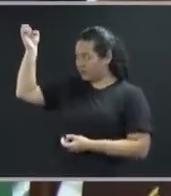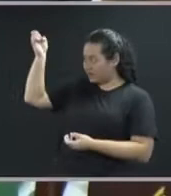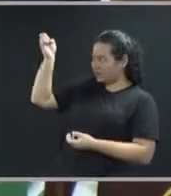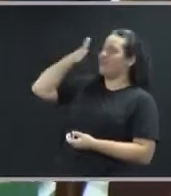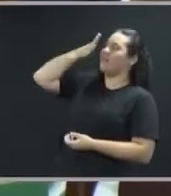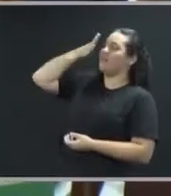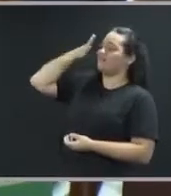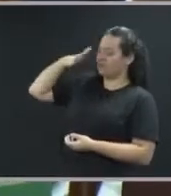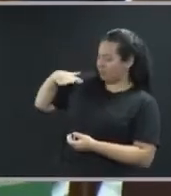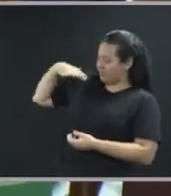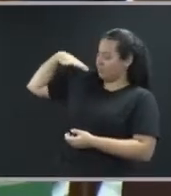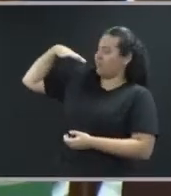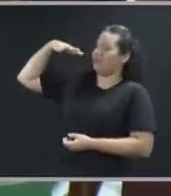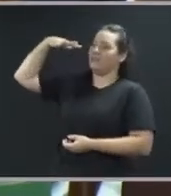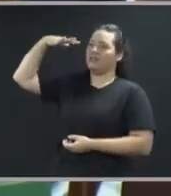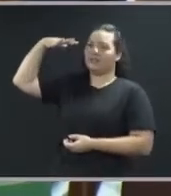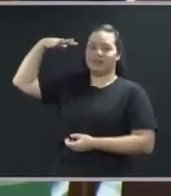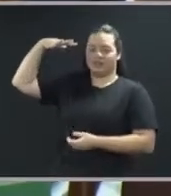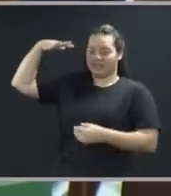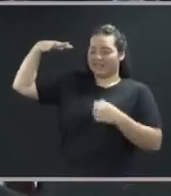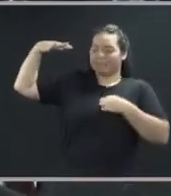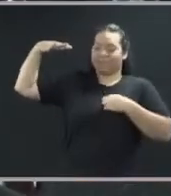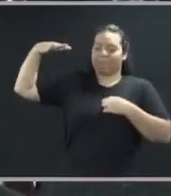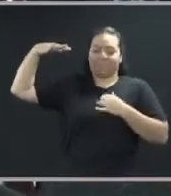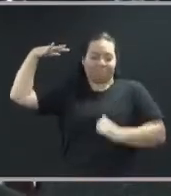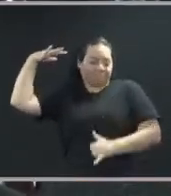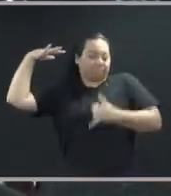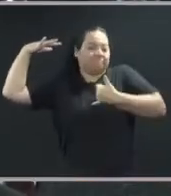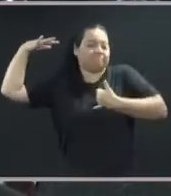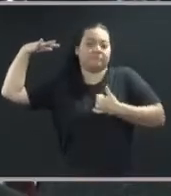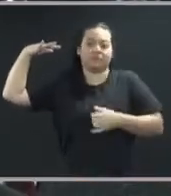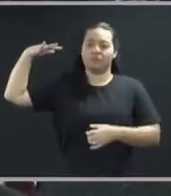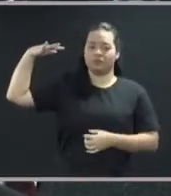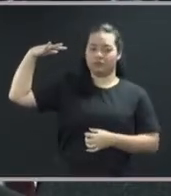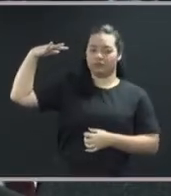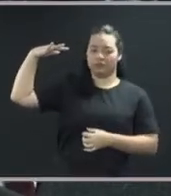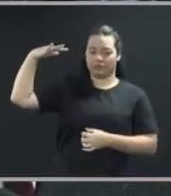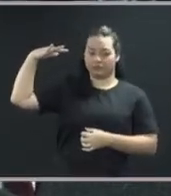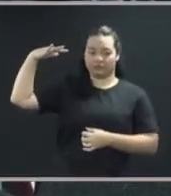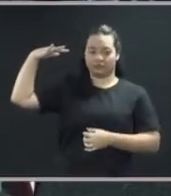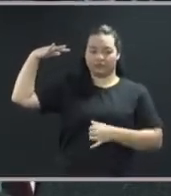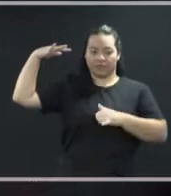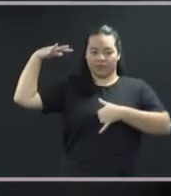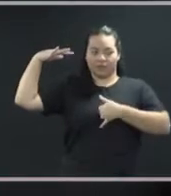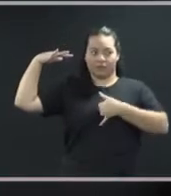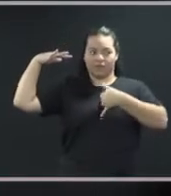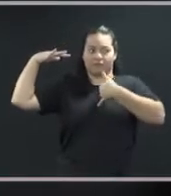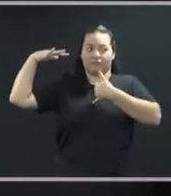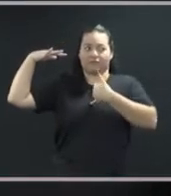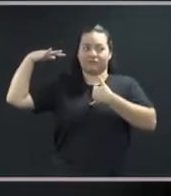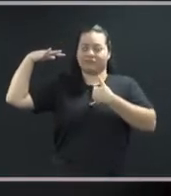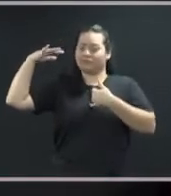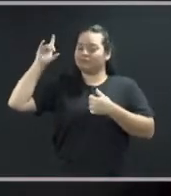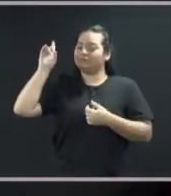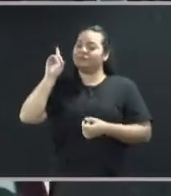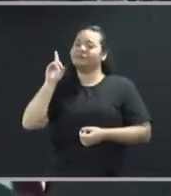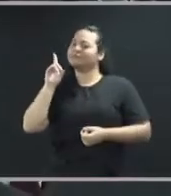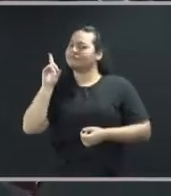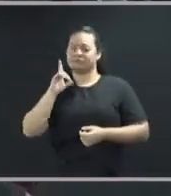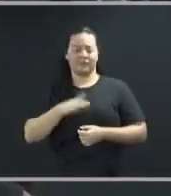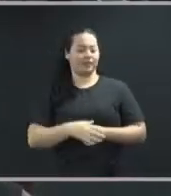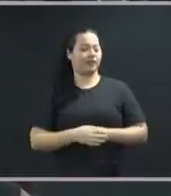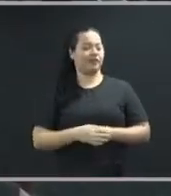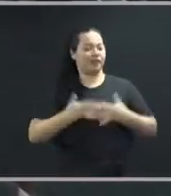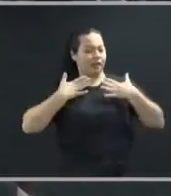vai nos encher da graça na hora que a gente estiver na batalha. É lá no campo. Faça a obra de Deus, meu